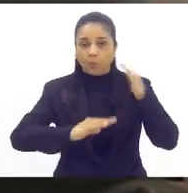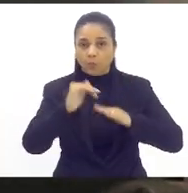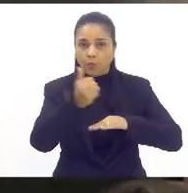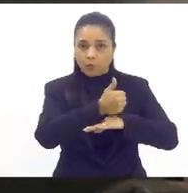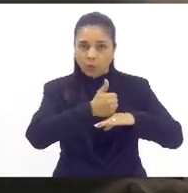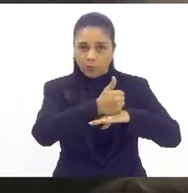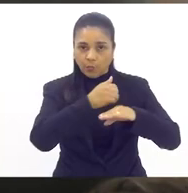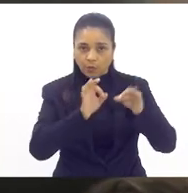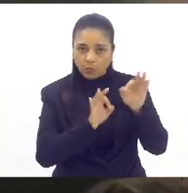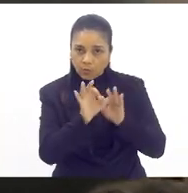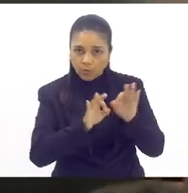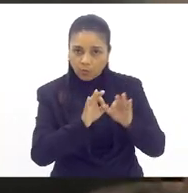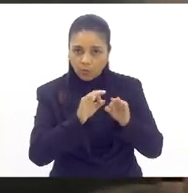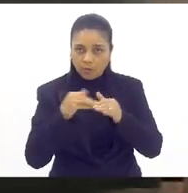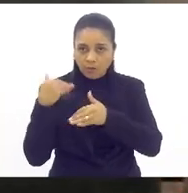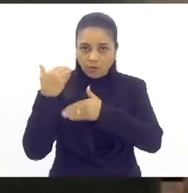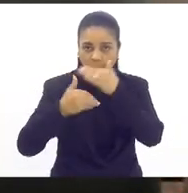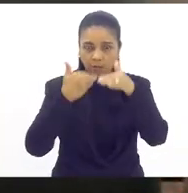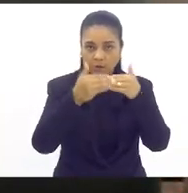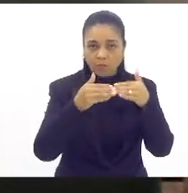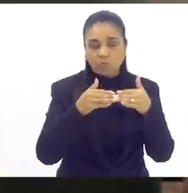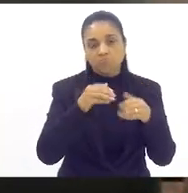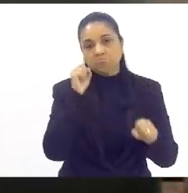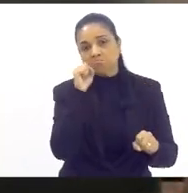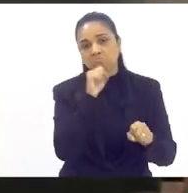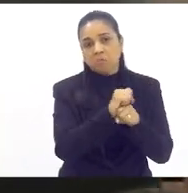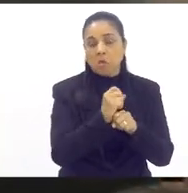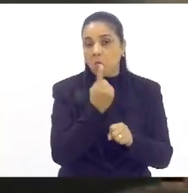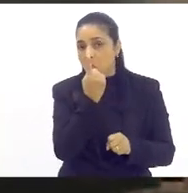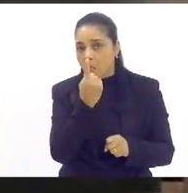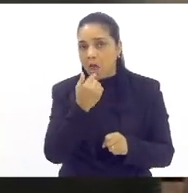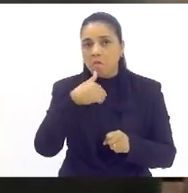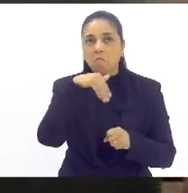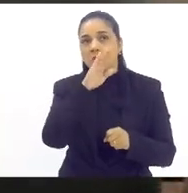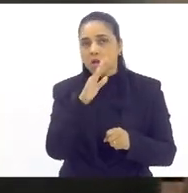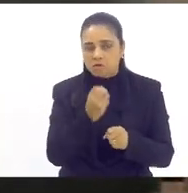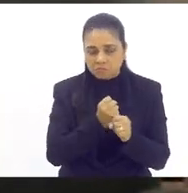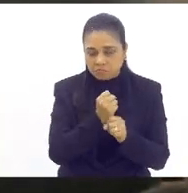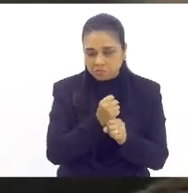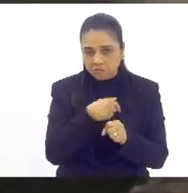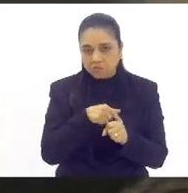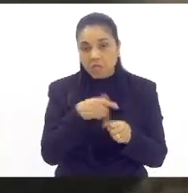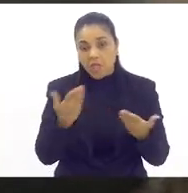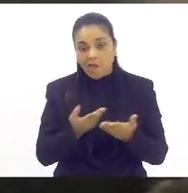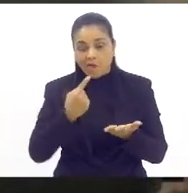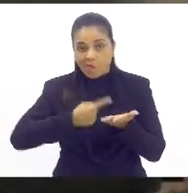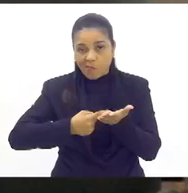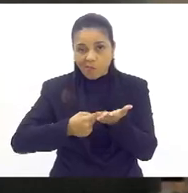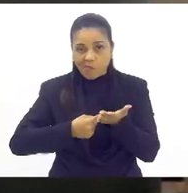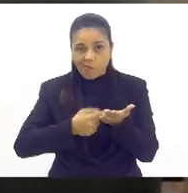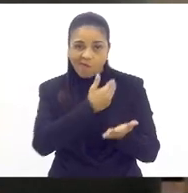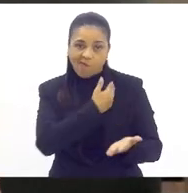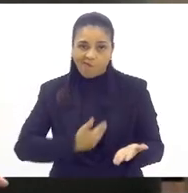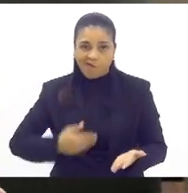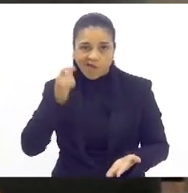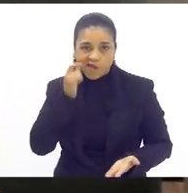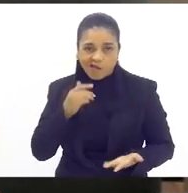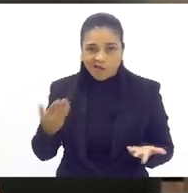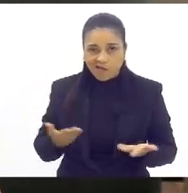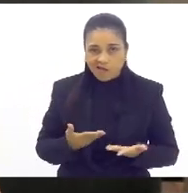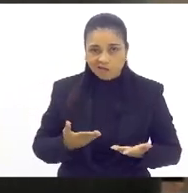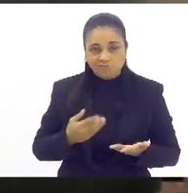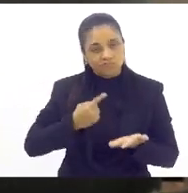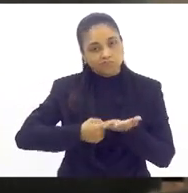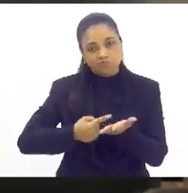há mais de um ano e nem o acordo que o governador atual assinou ele fez